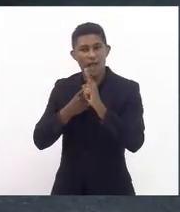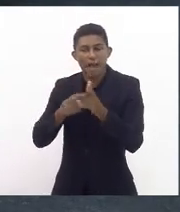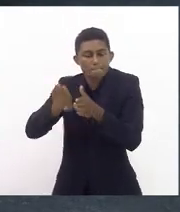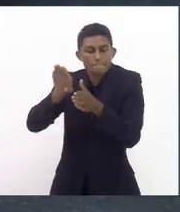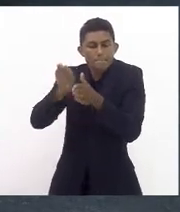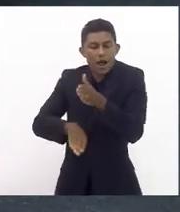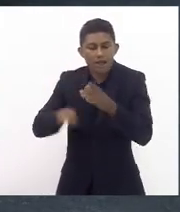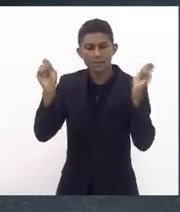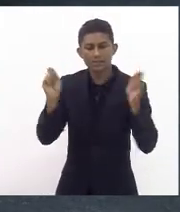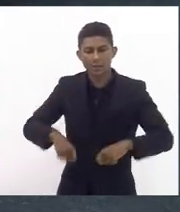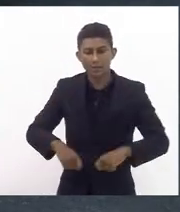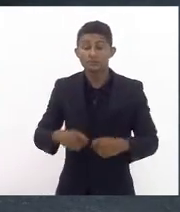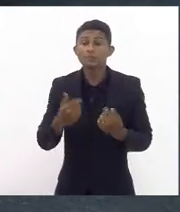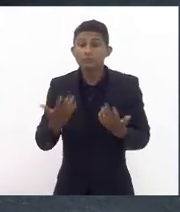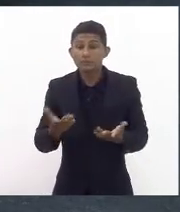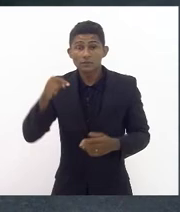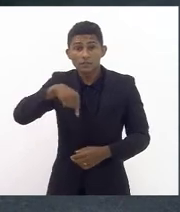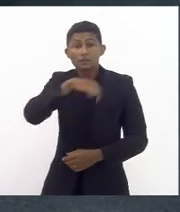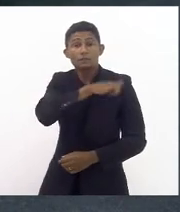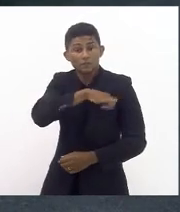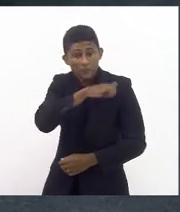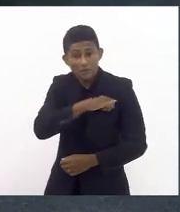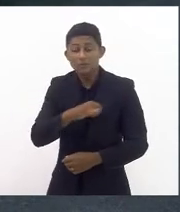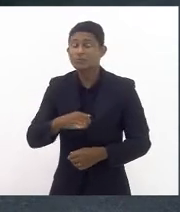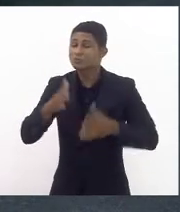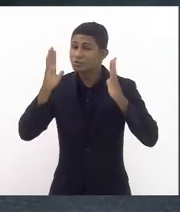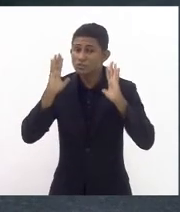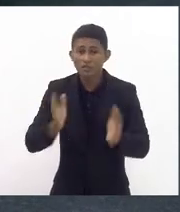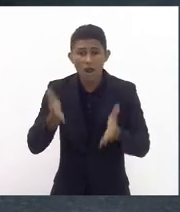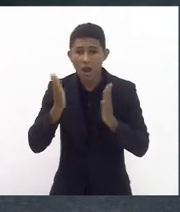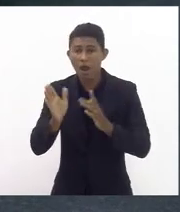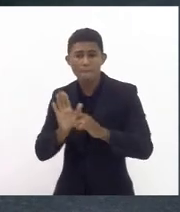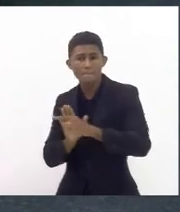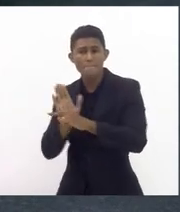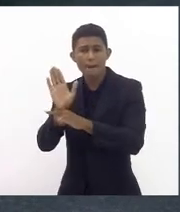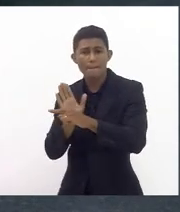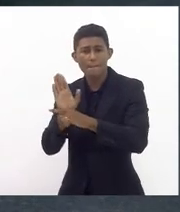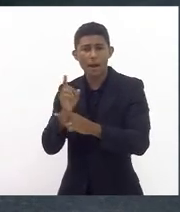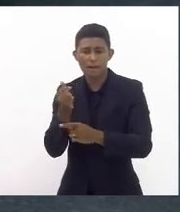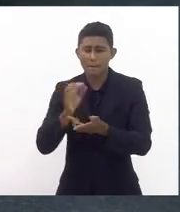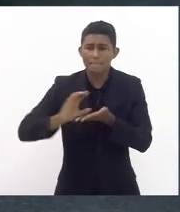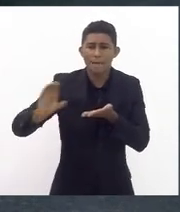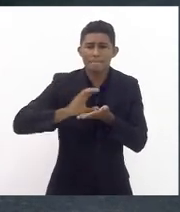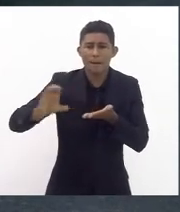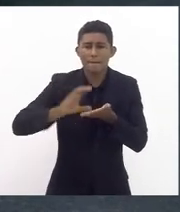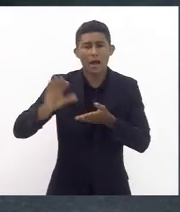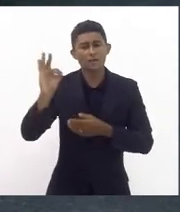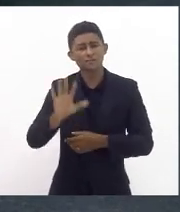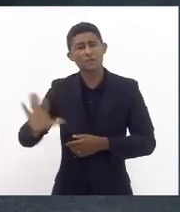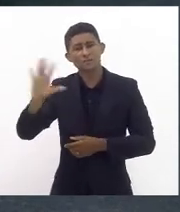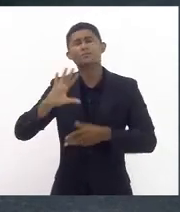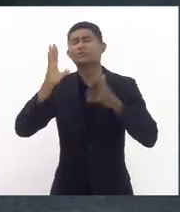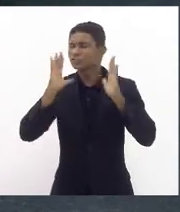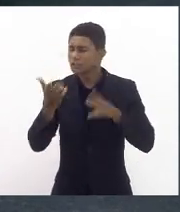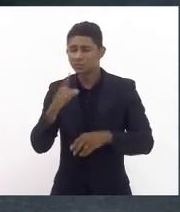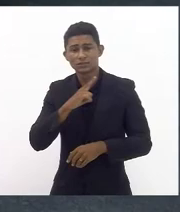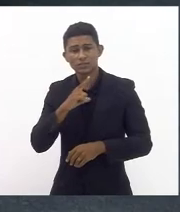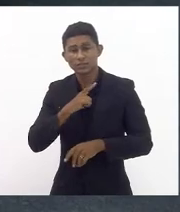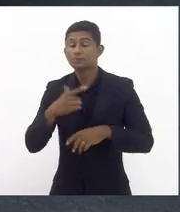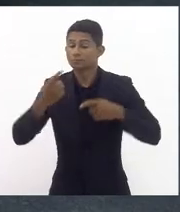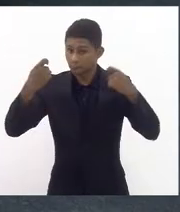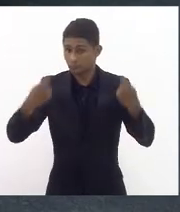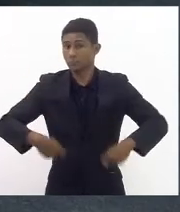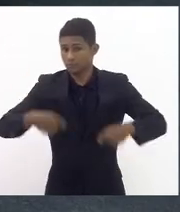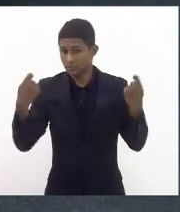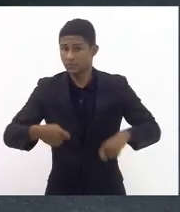discussão enorme. O Rio de Janeiro já contribui demais com a federação. E, Vossa Excelência, nós precisamos repactuar, fazer um